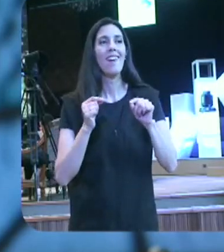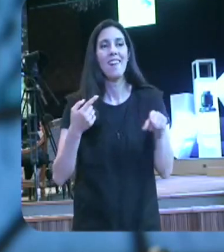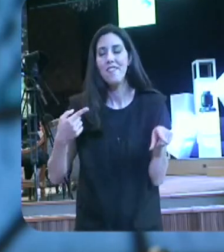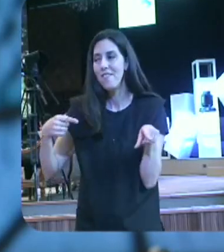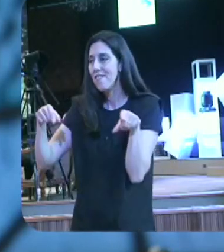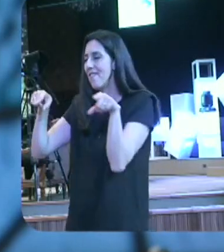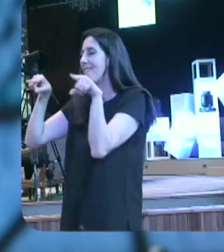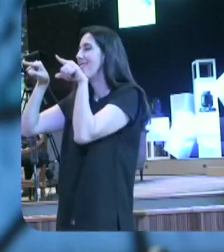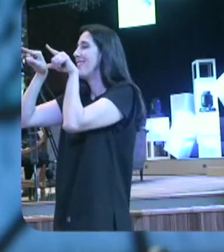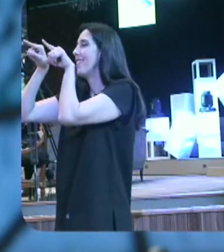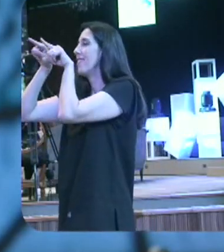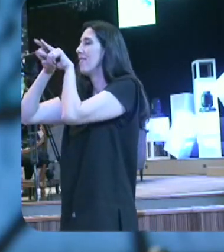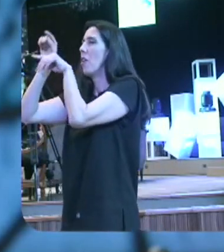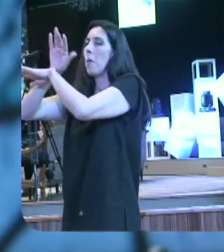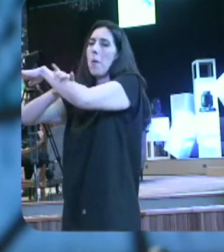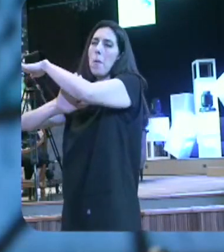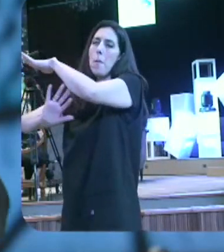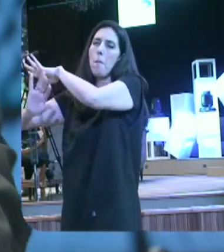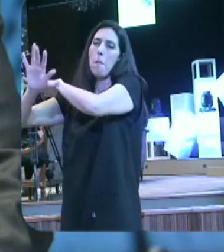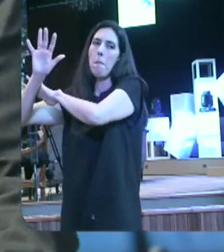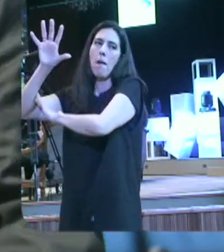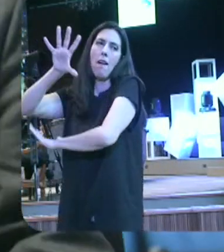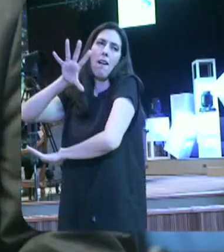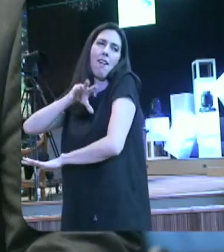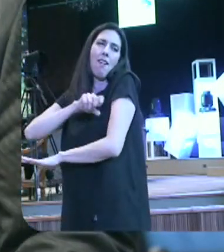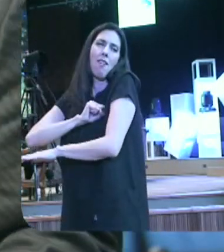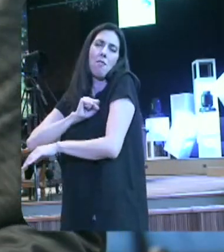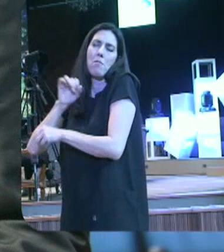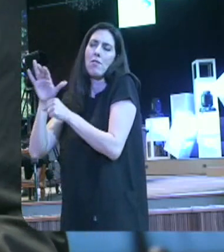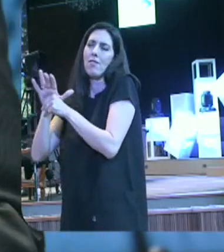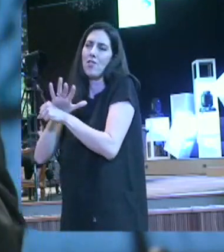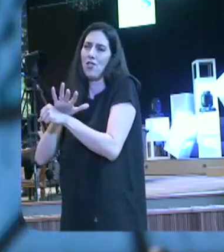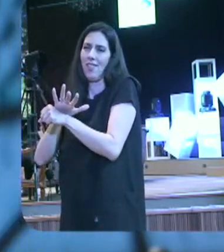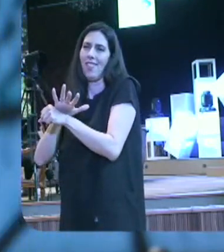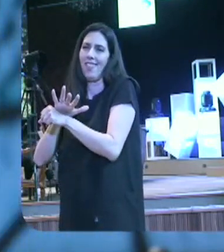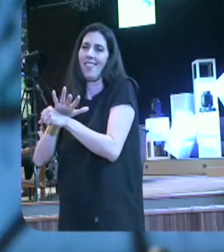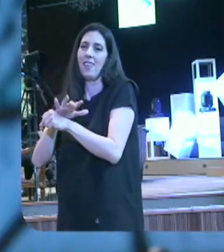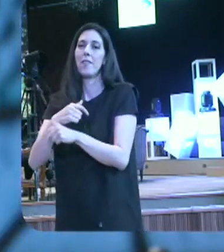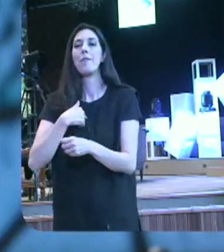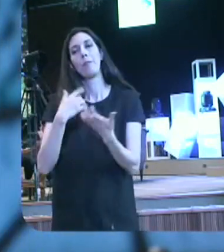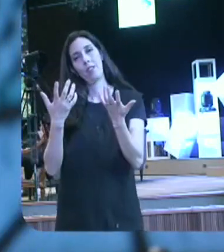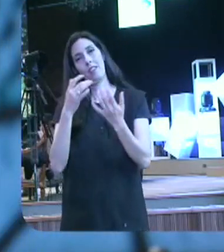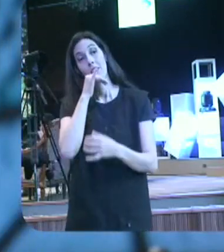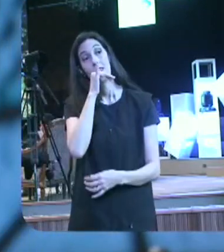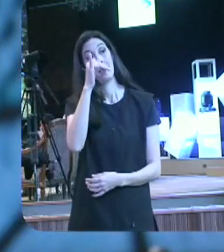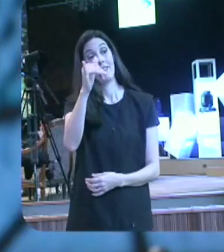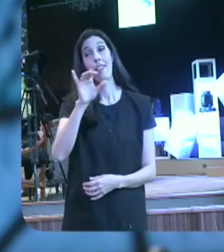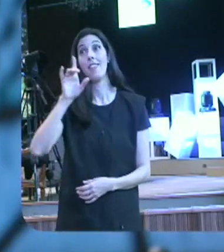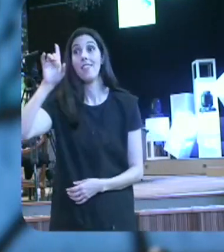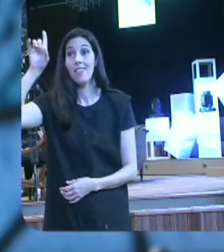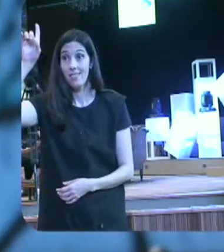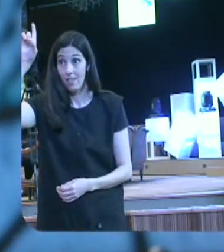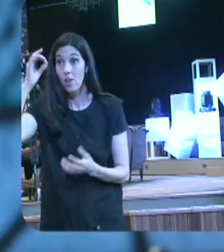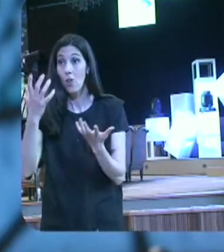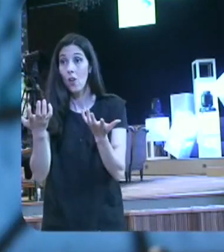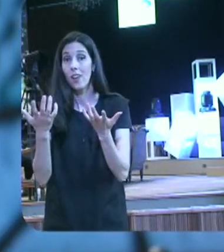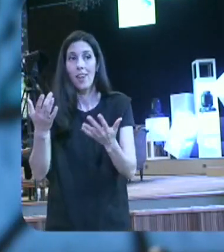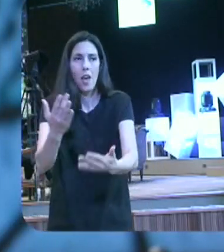protegem. Eu quero dizer para você que hoje o Senhor quer tomar você nos seus